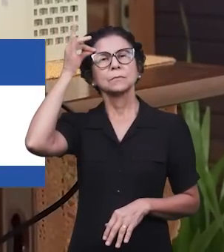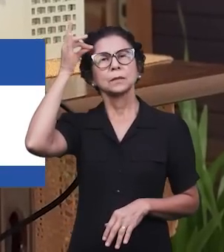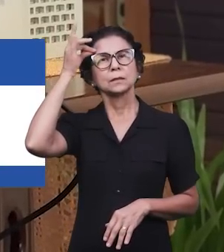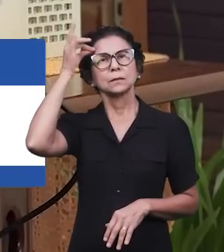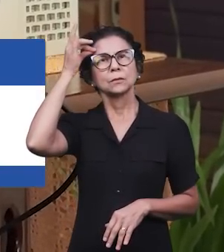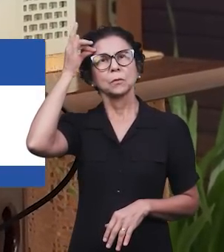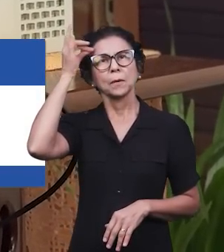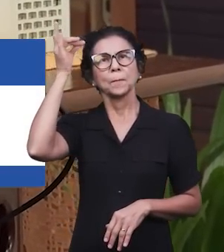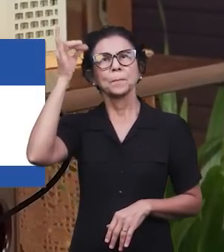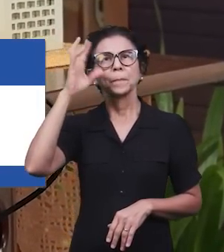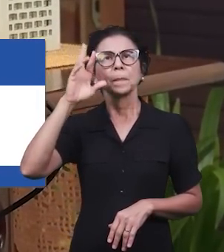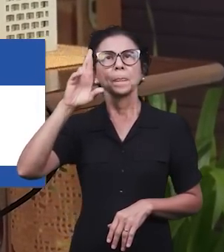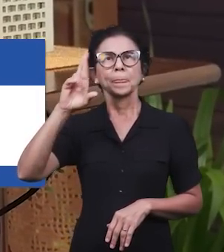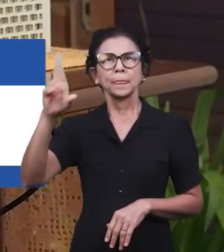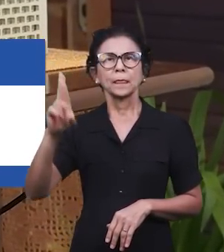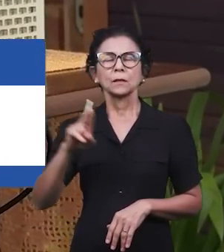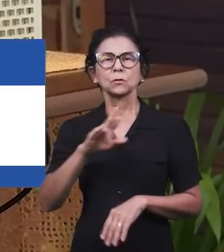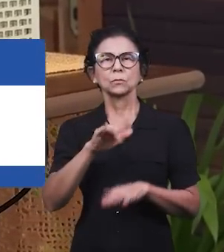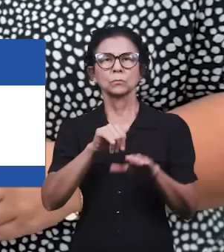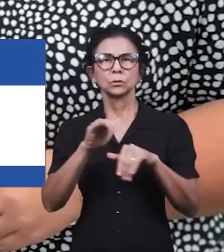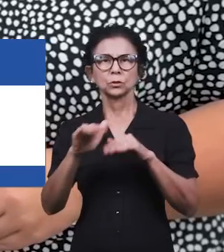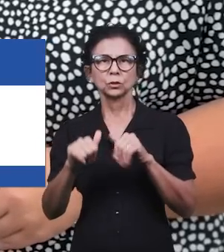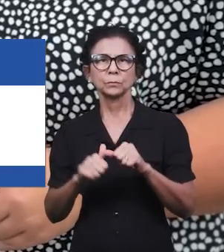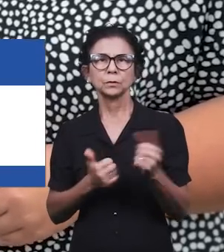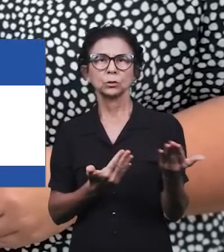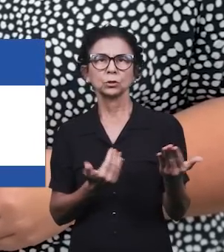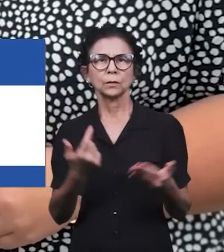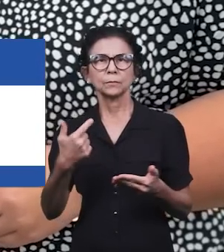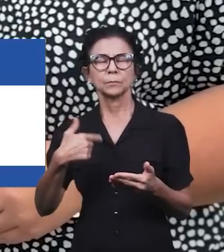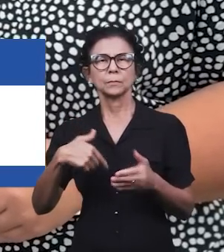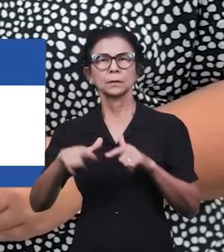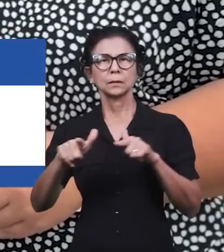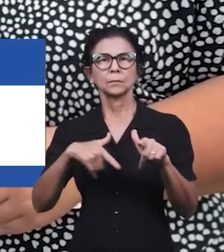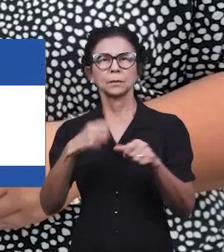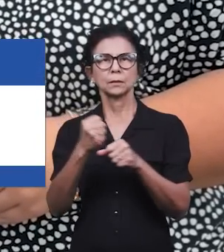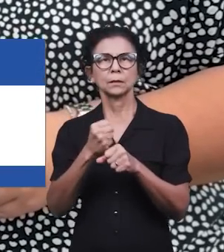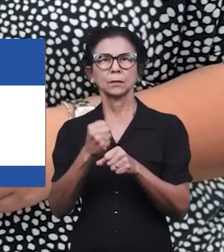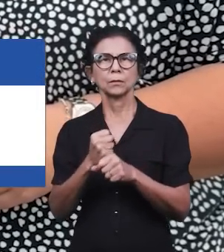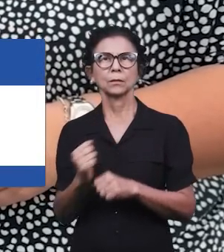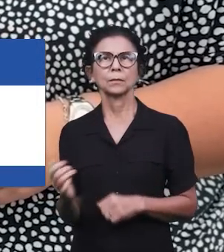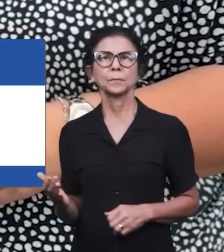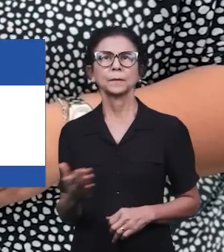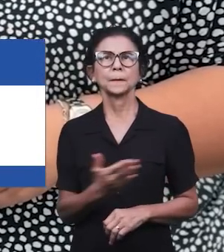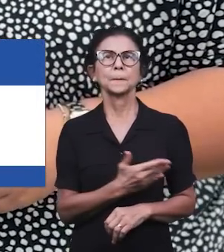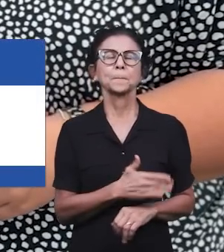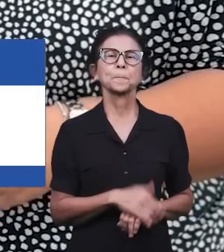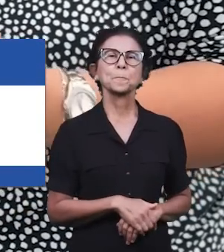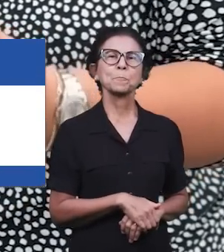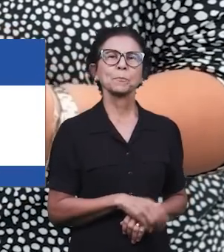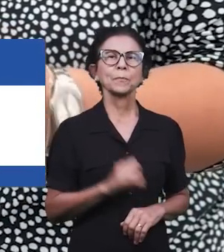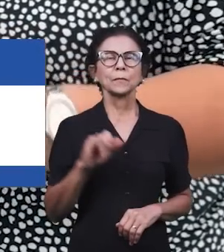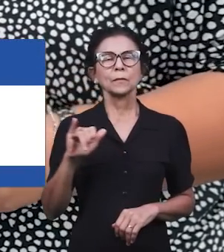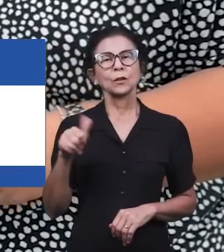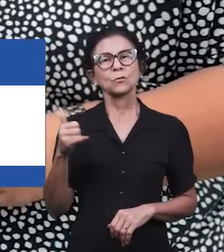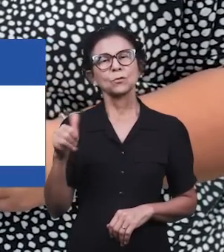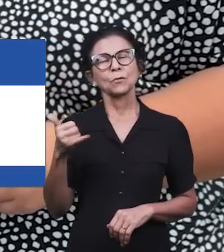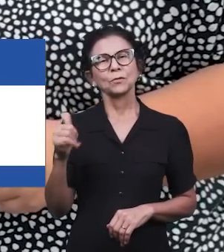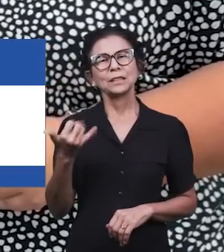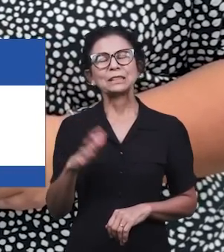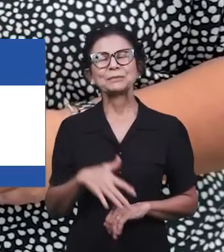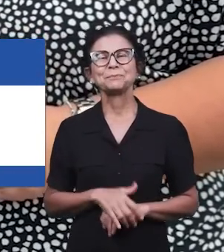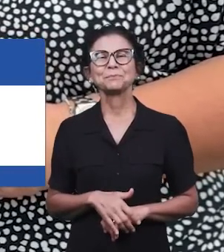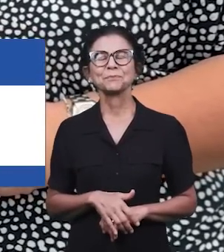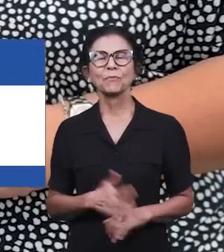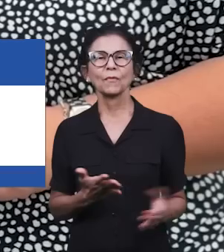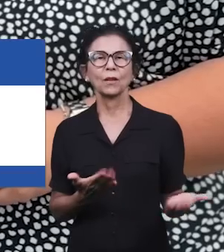Senhor continua levantando valentes para sua seara. Este sábado, dia 20 de outubro, os jovens da região de Joinville estão reunidos aqui na igreja de Itapoá